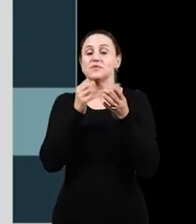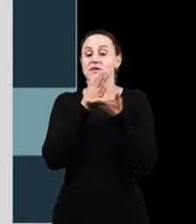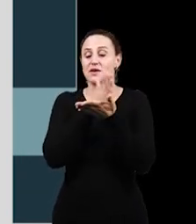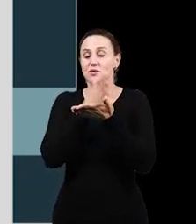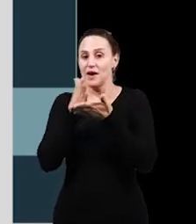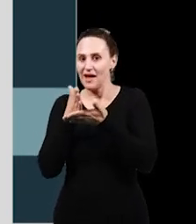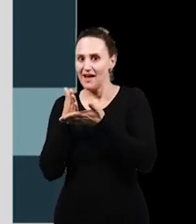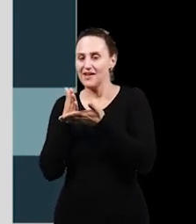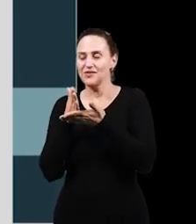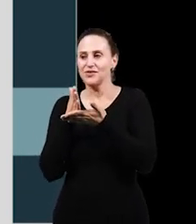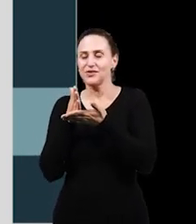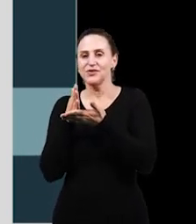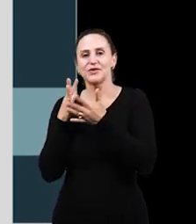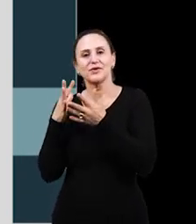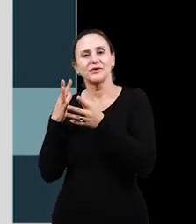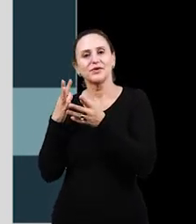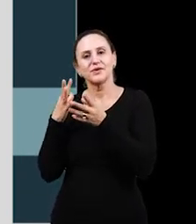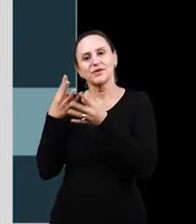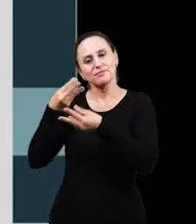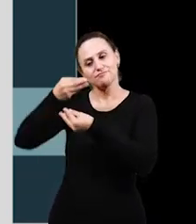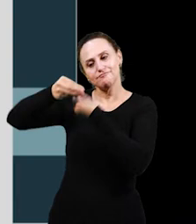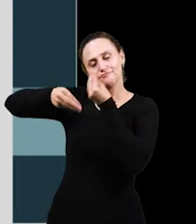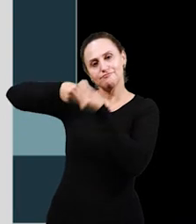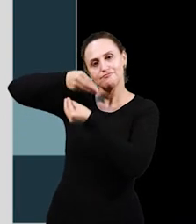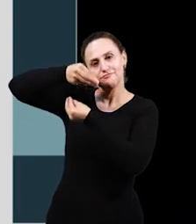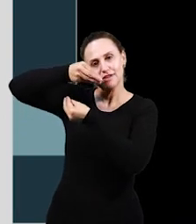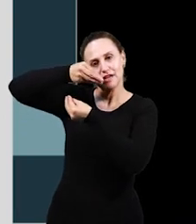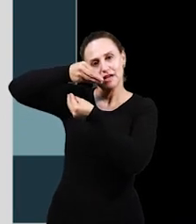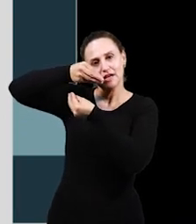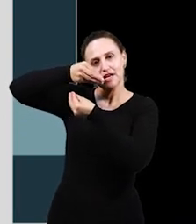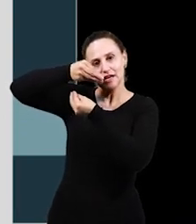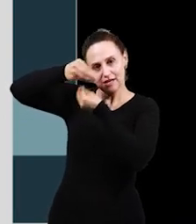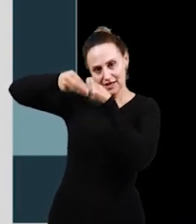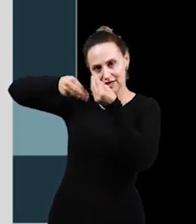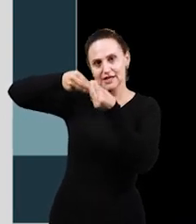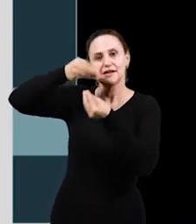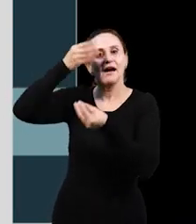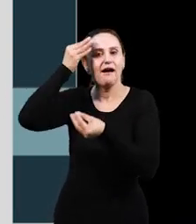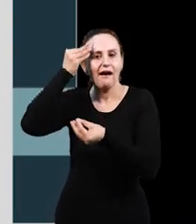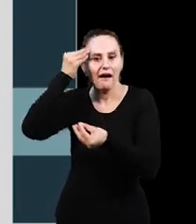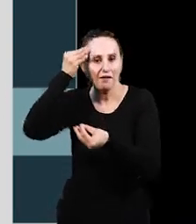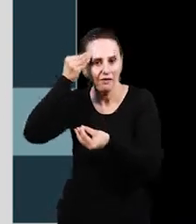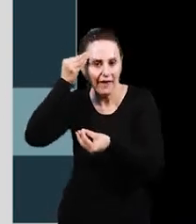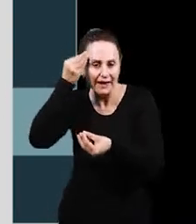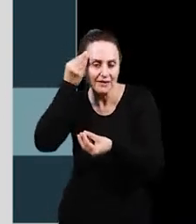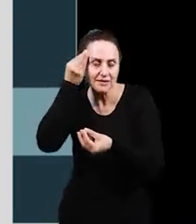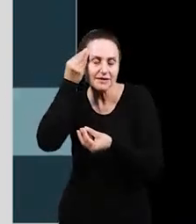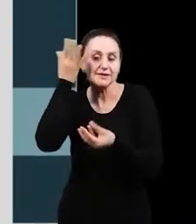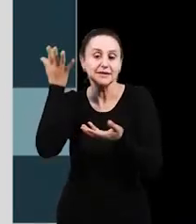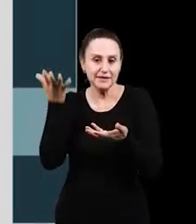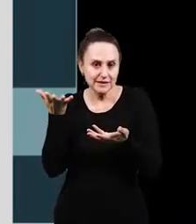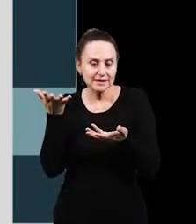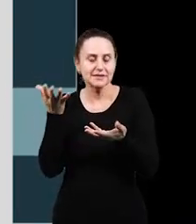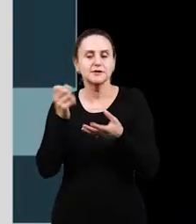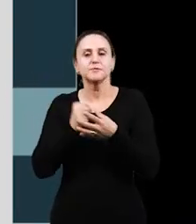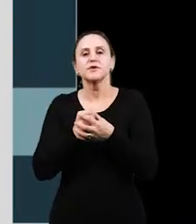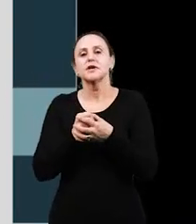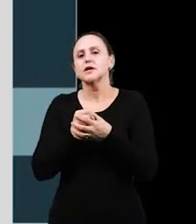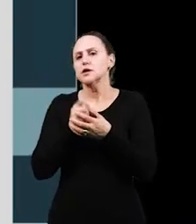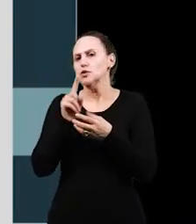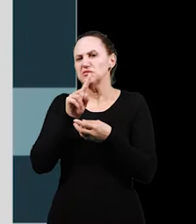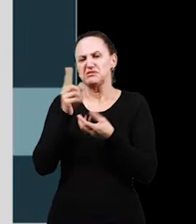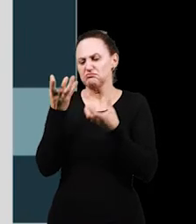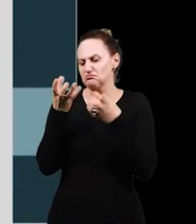é homogêneo e outro que é heterogêneo um que se deixa analisar Então por esse motivo é sistemática né